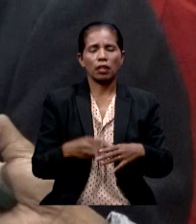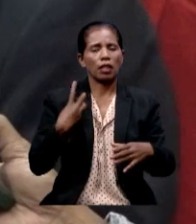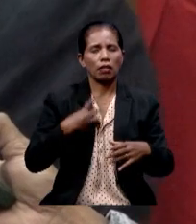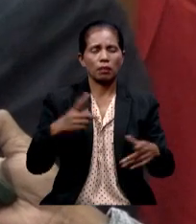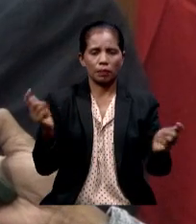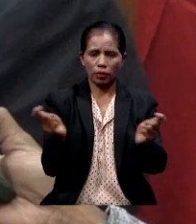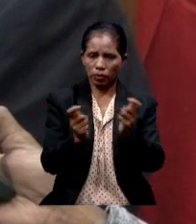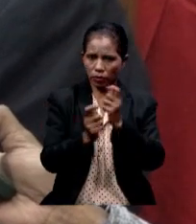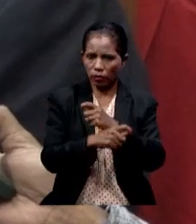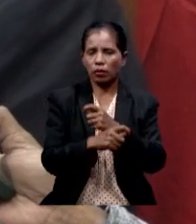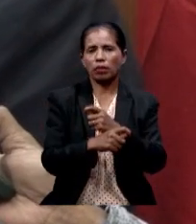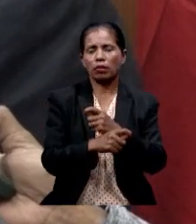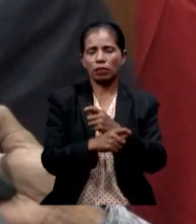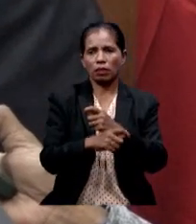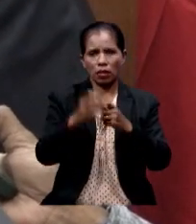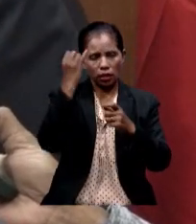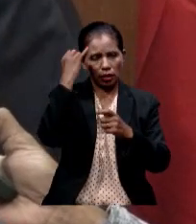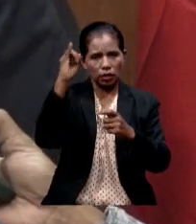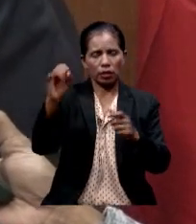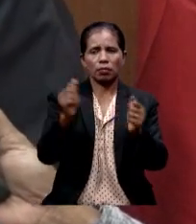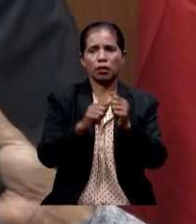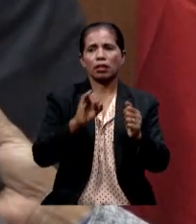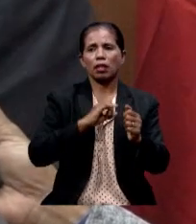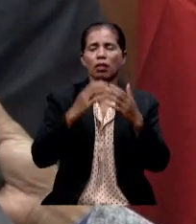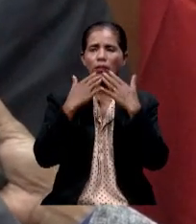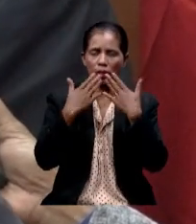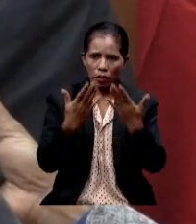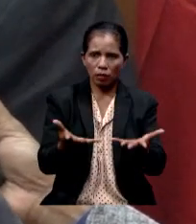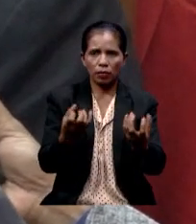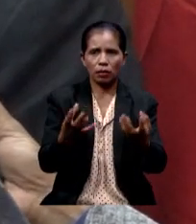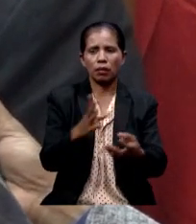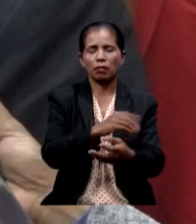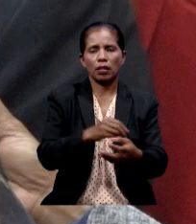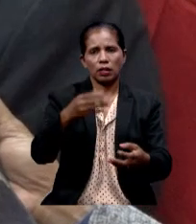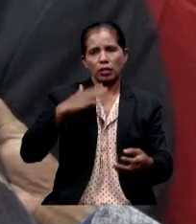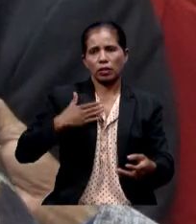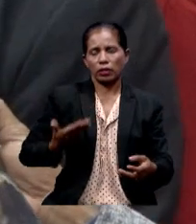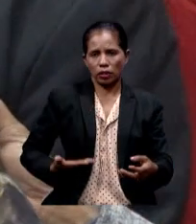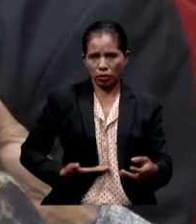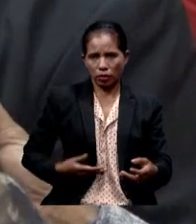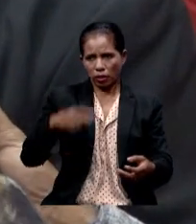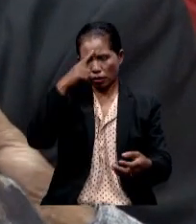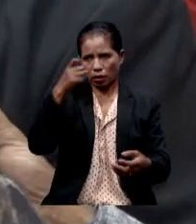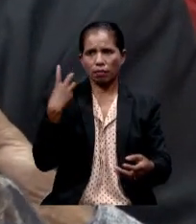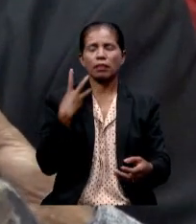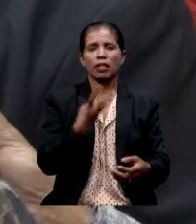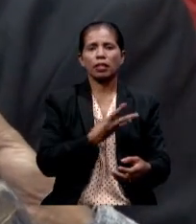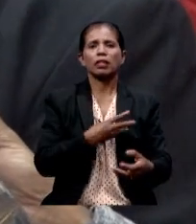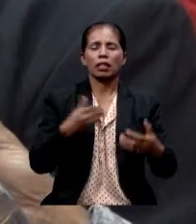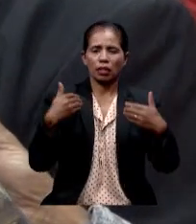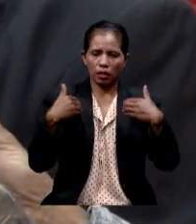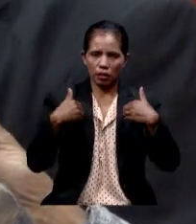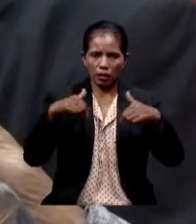de impressões para o malo. Eu agradeço também a senhora, também a ideia